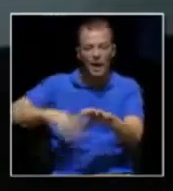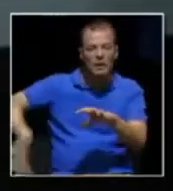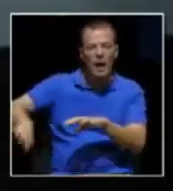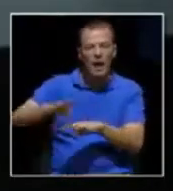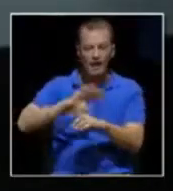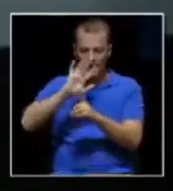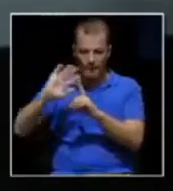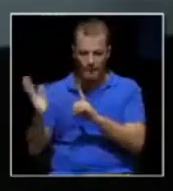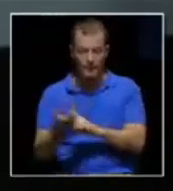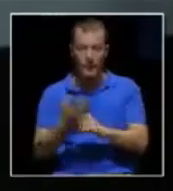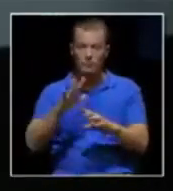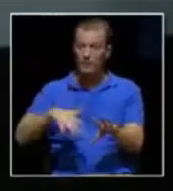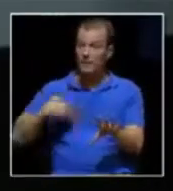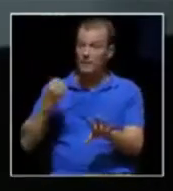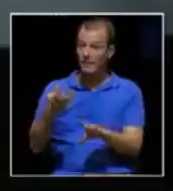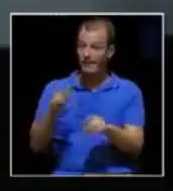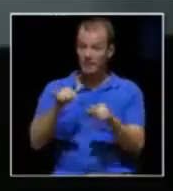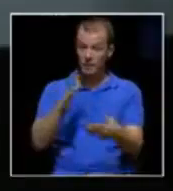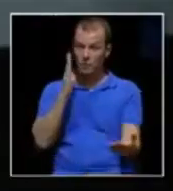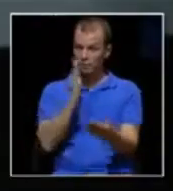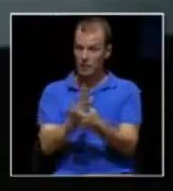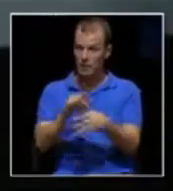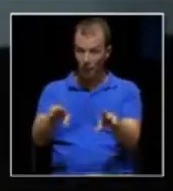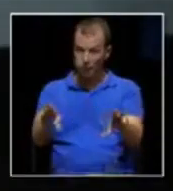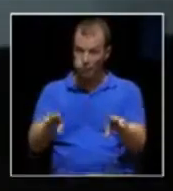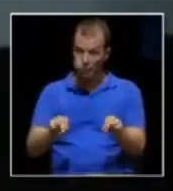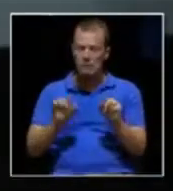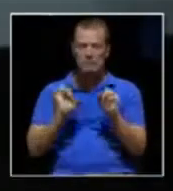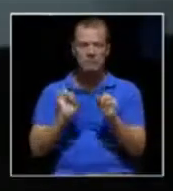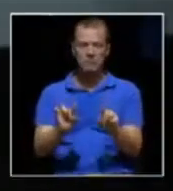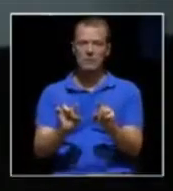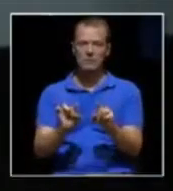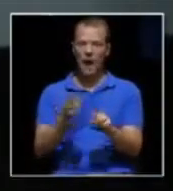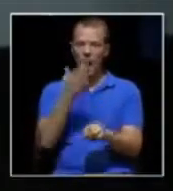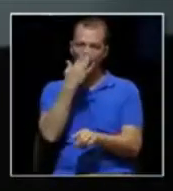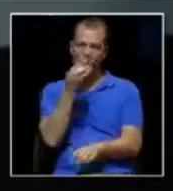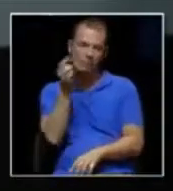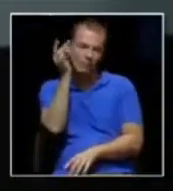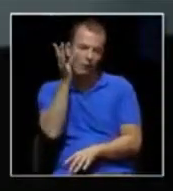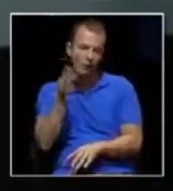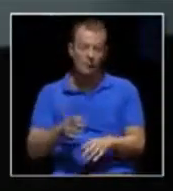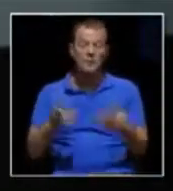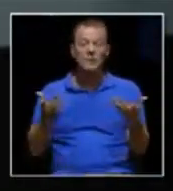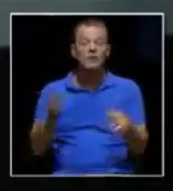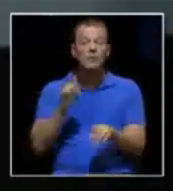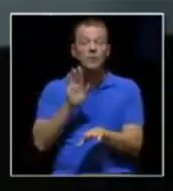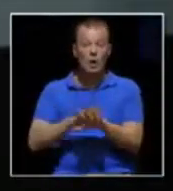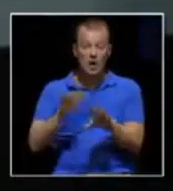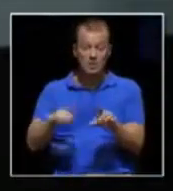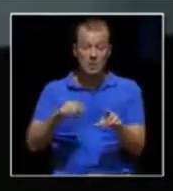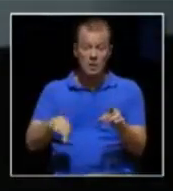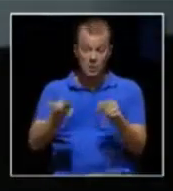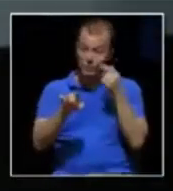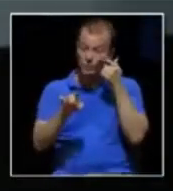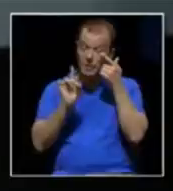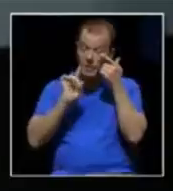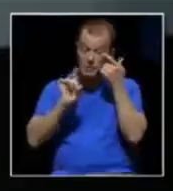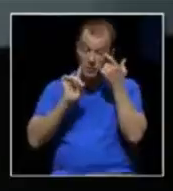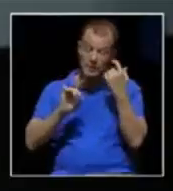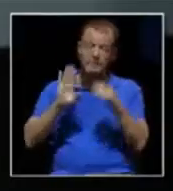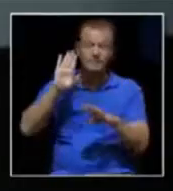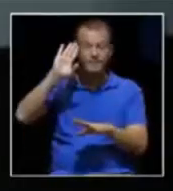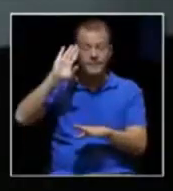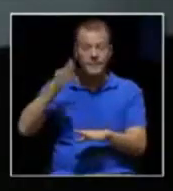ambiental. Lamentavelmente, este processo de descontaminação foi negligenciado. Por tudo isto, é importante